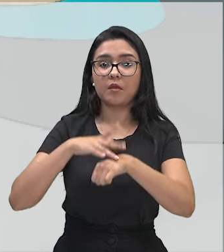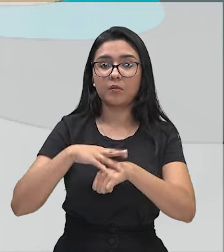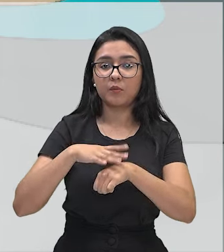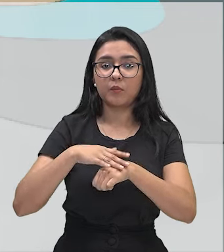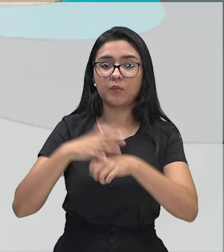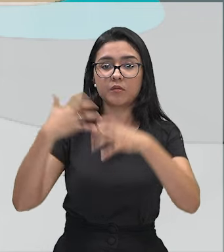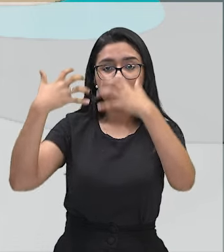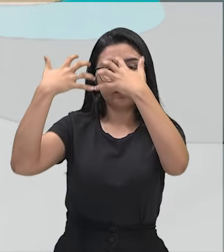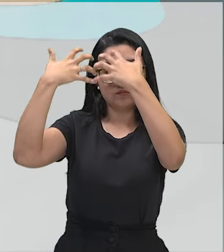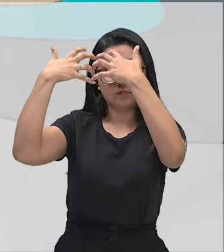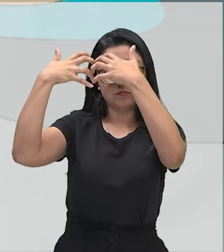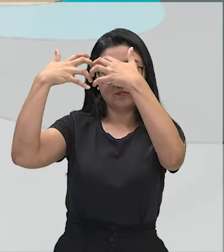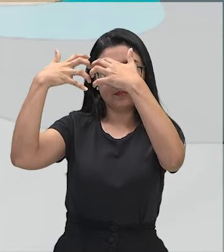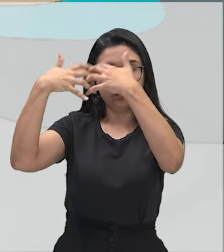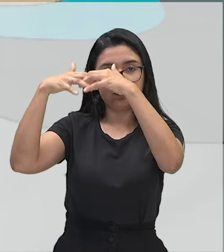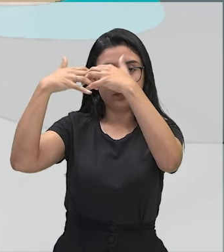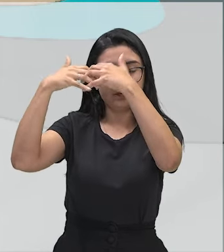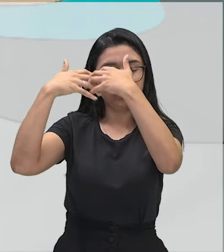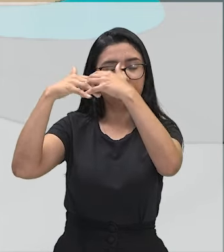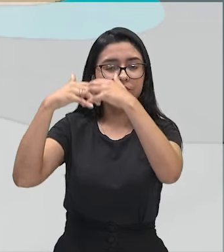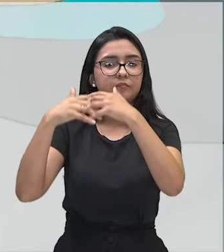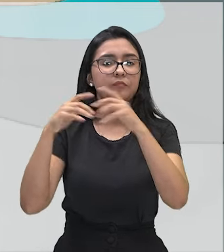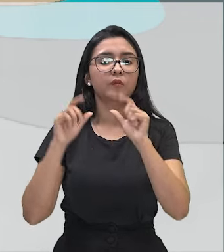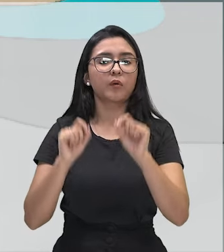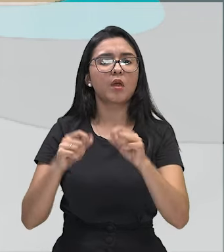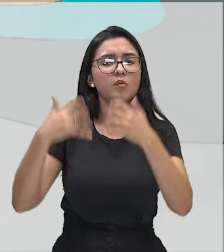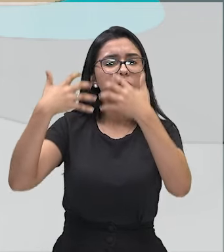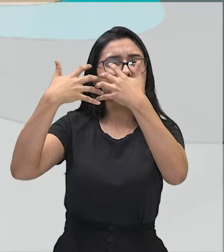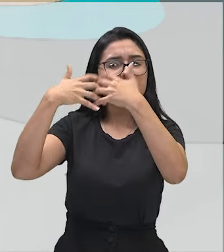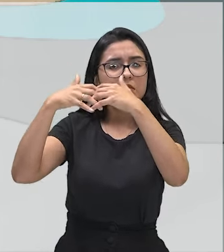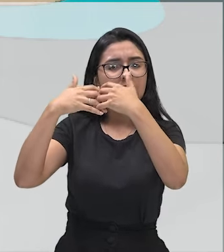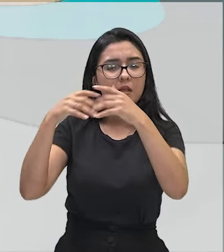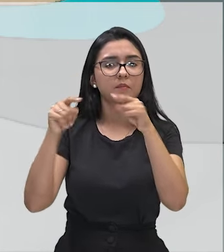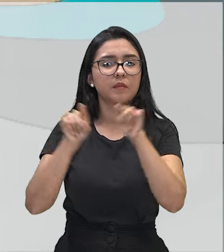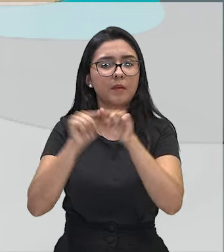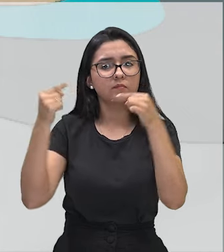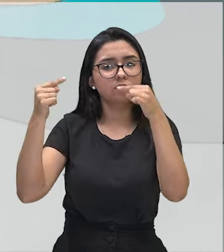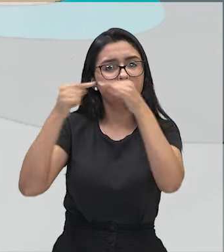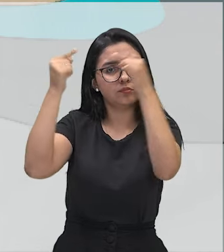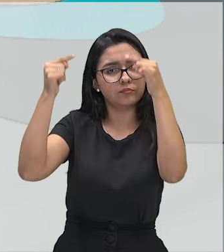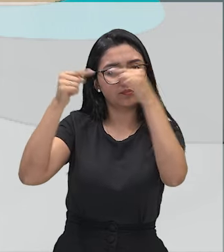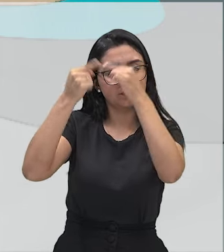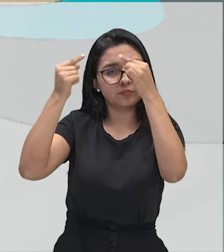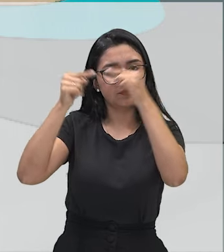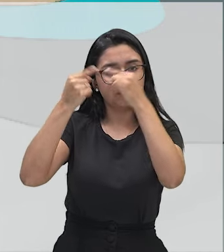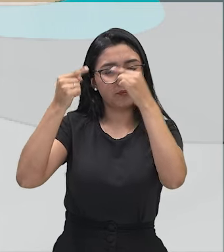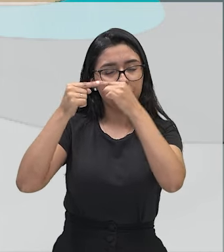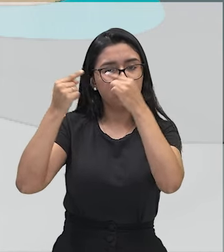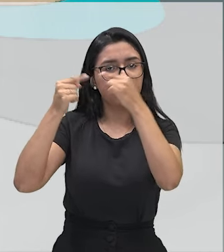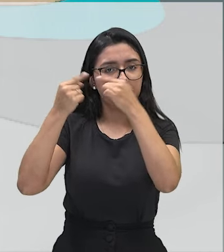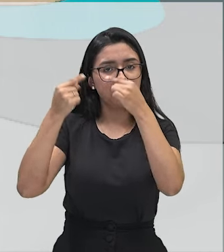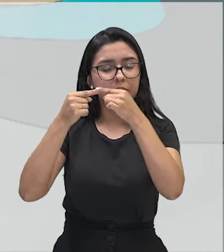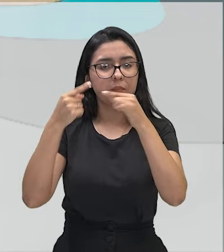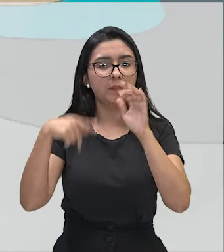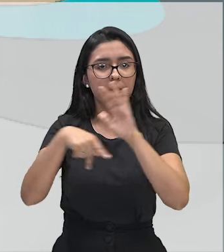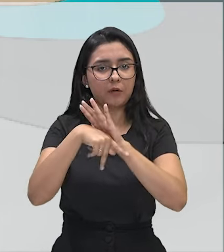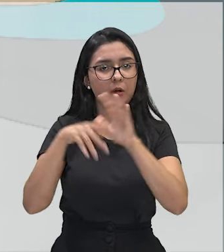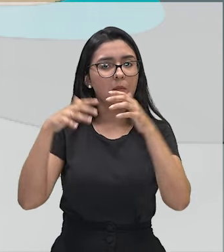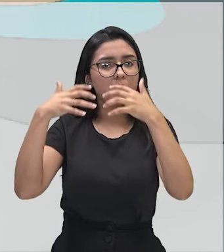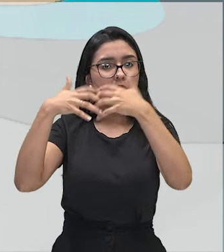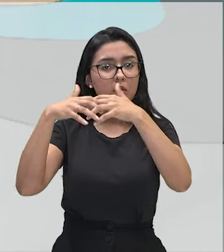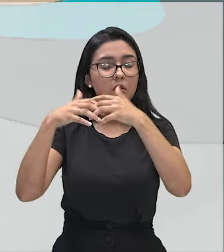sistema nervoso central em que a atividade do cérebro e os impulsos elétricos dos neurônios e os sinais químicos cerebrais